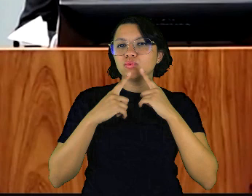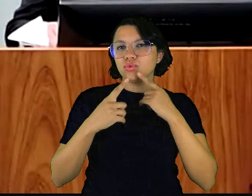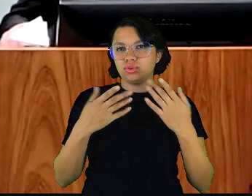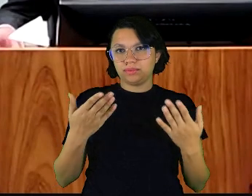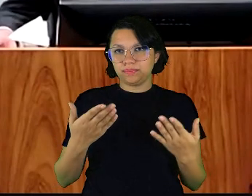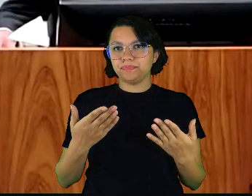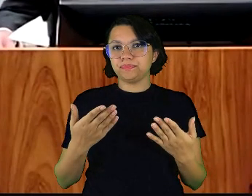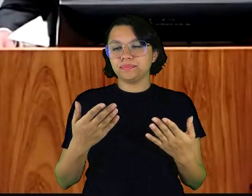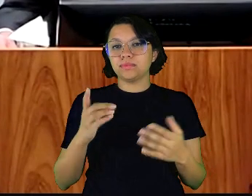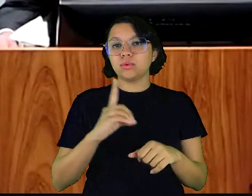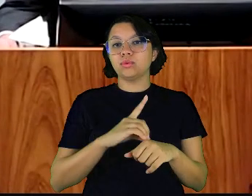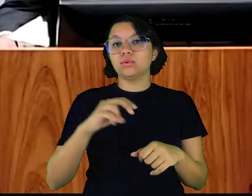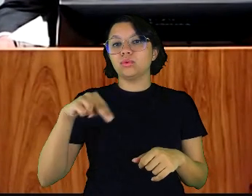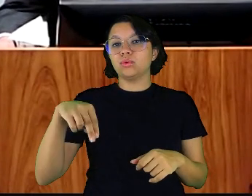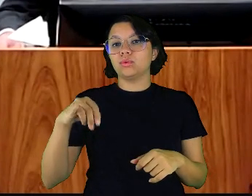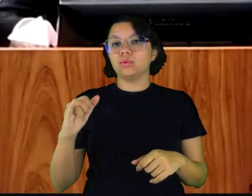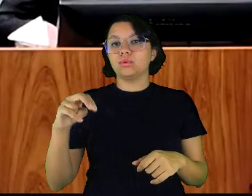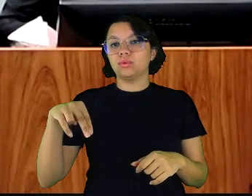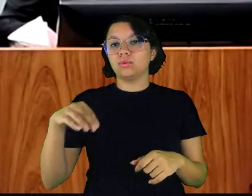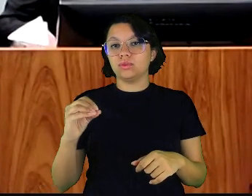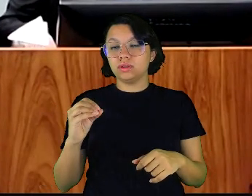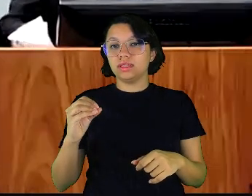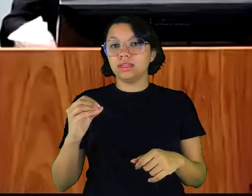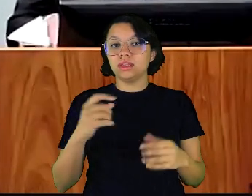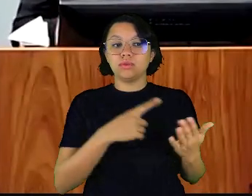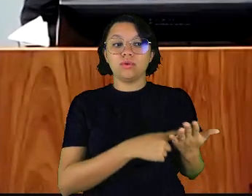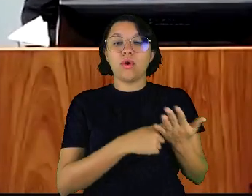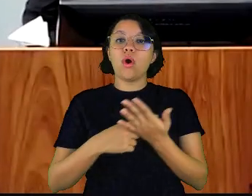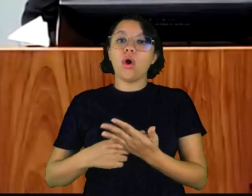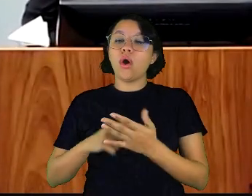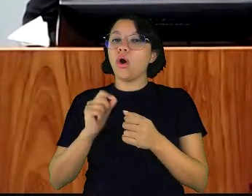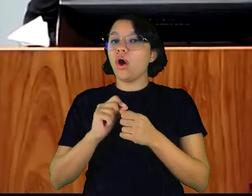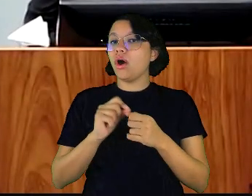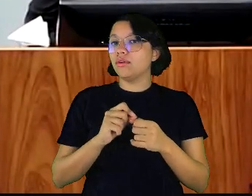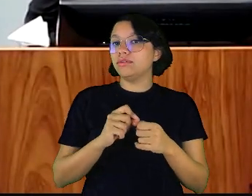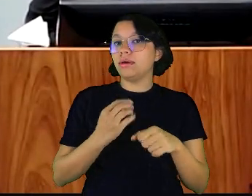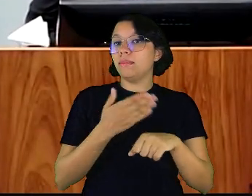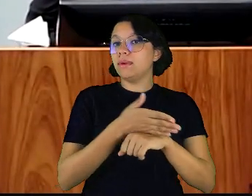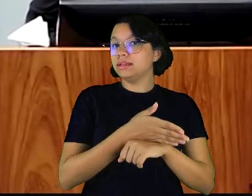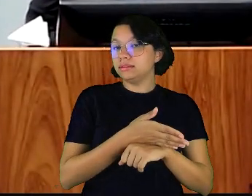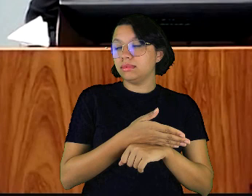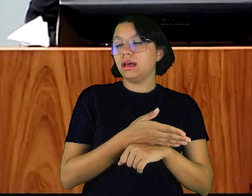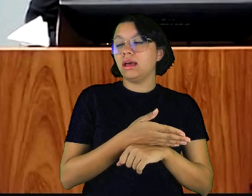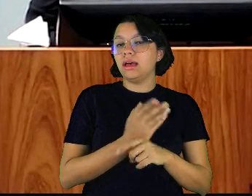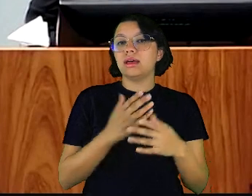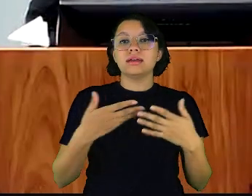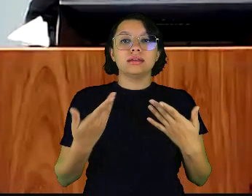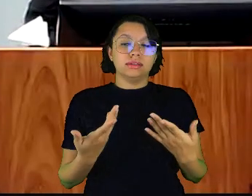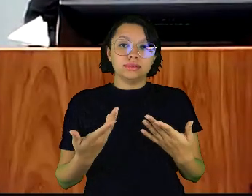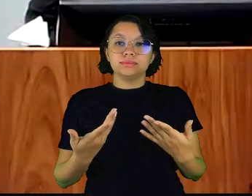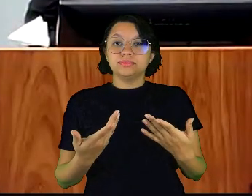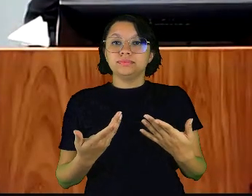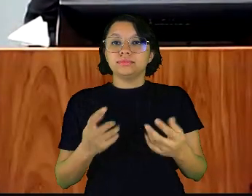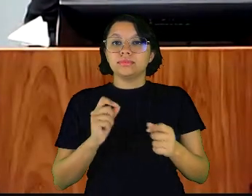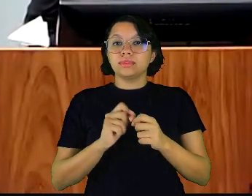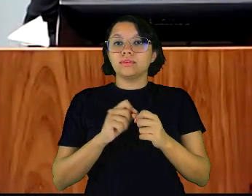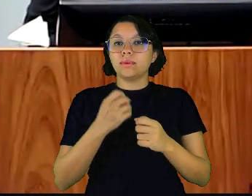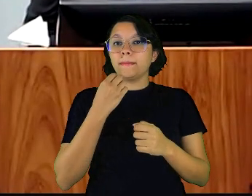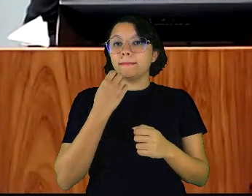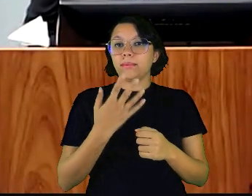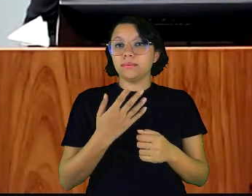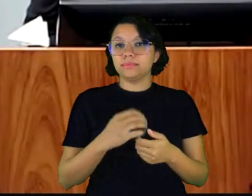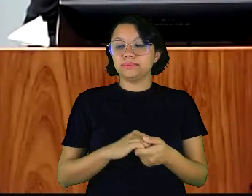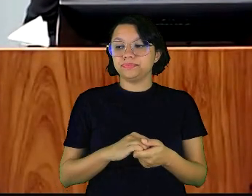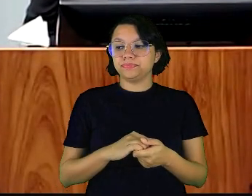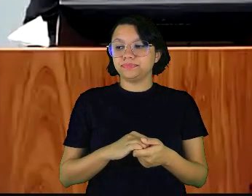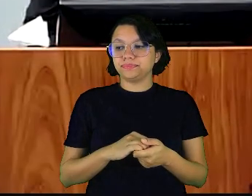doutor Nino nos prestigia com o convite e a participação, e tenho certeza que faremos um bom